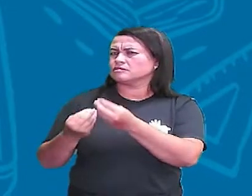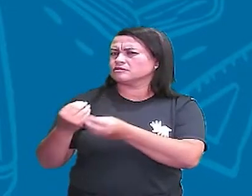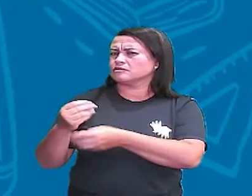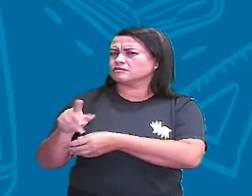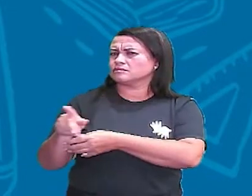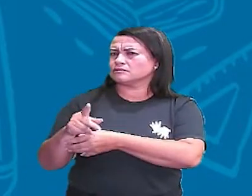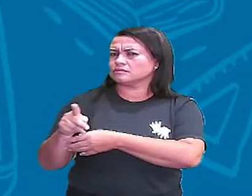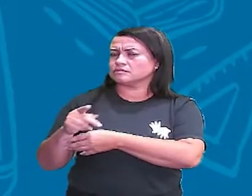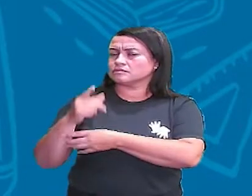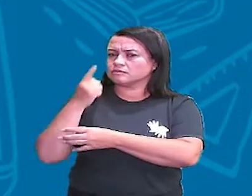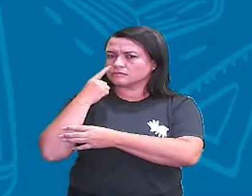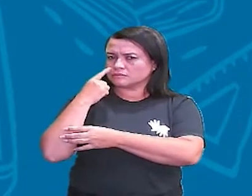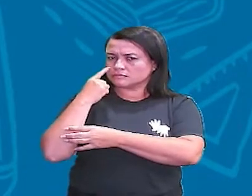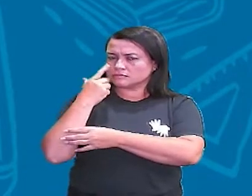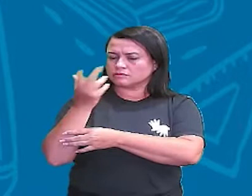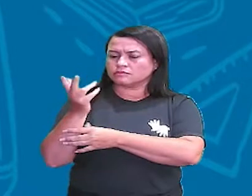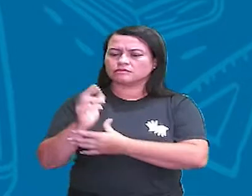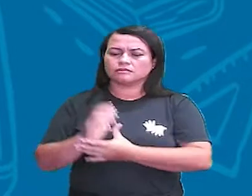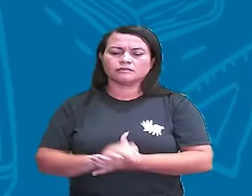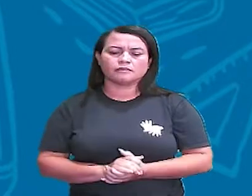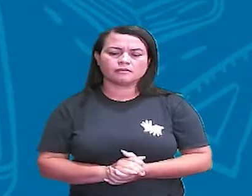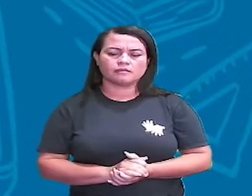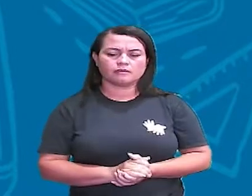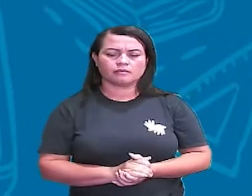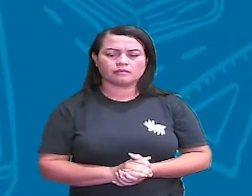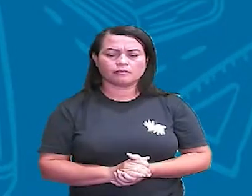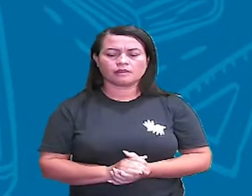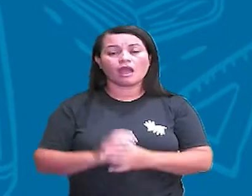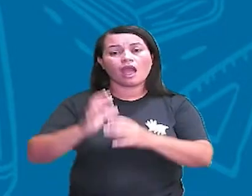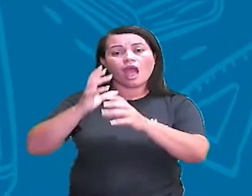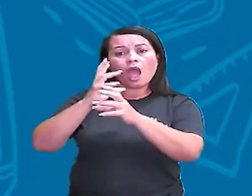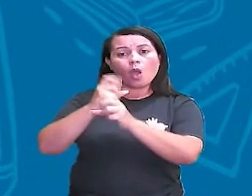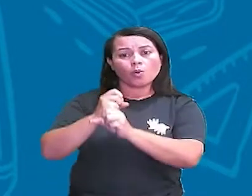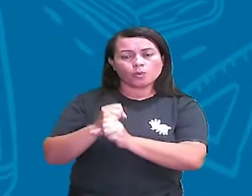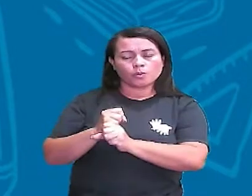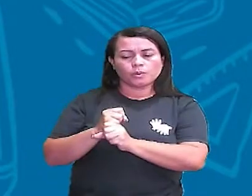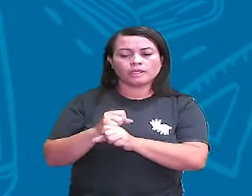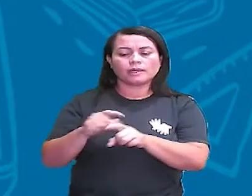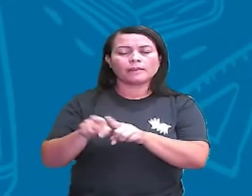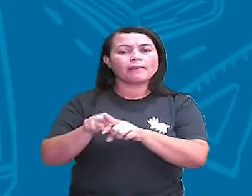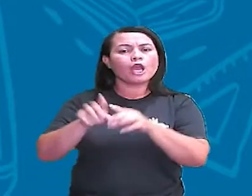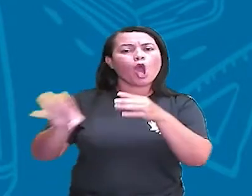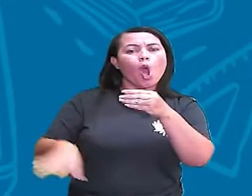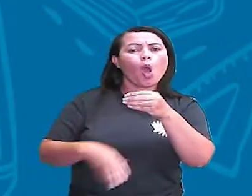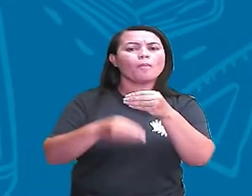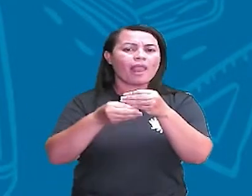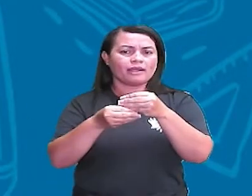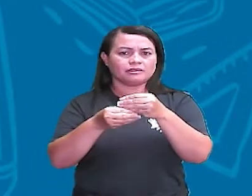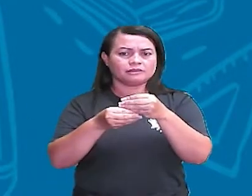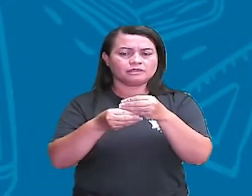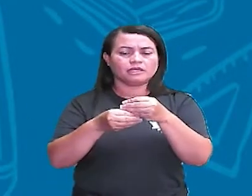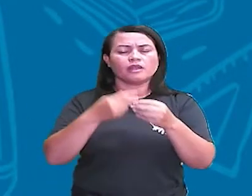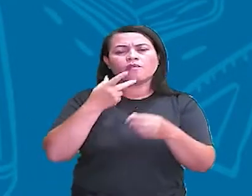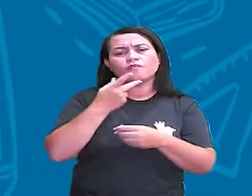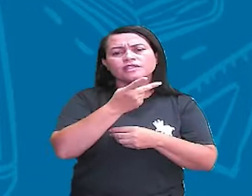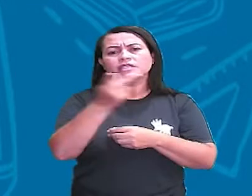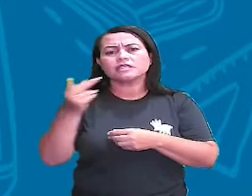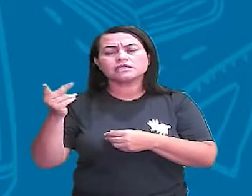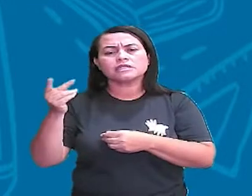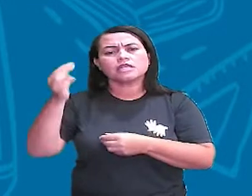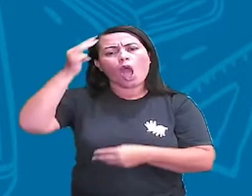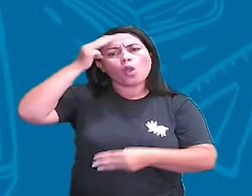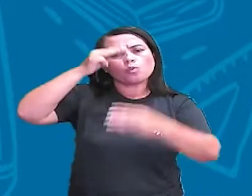professora? Preste atenção que eu trouxe um exemplo. Calcule e complete. Na visita no museu, foram